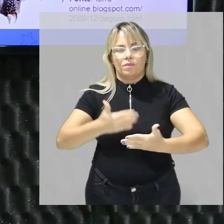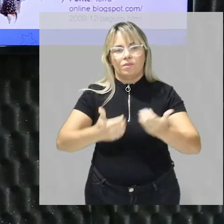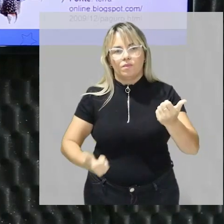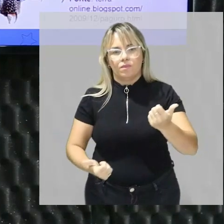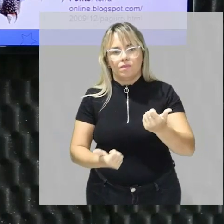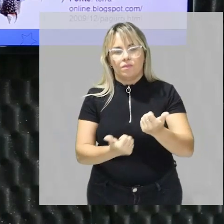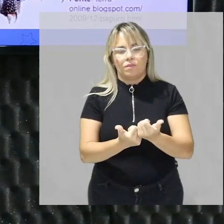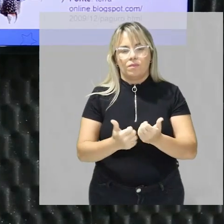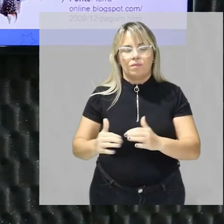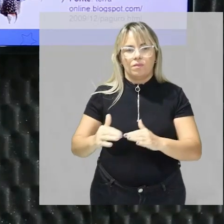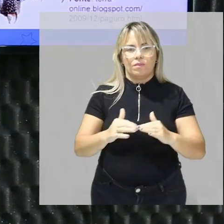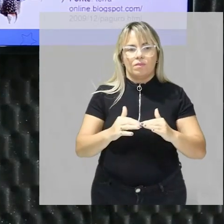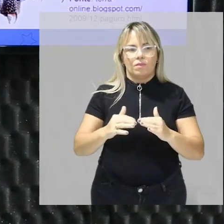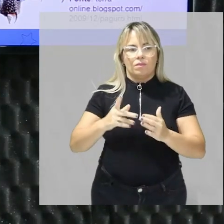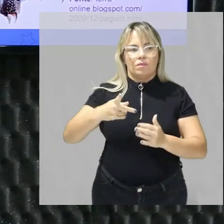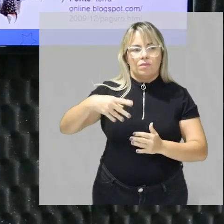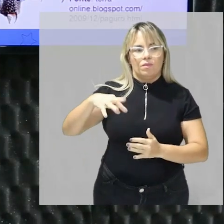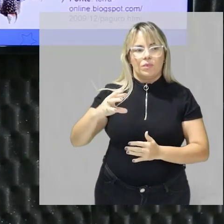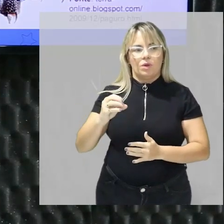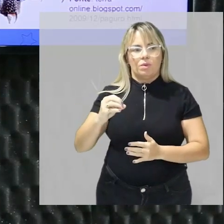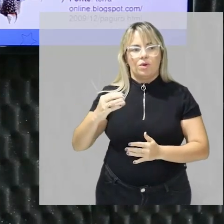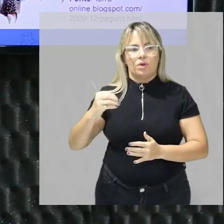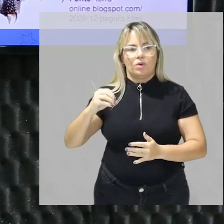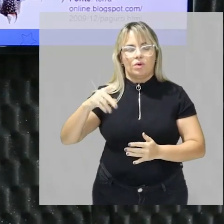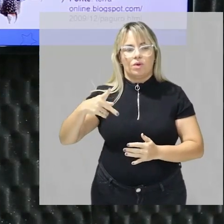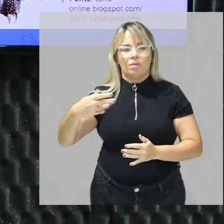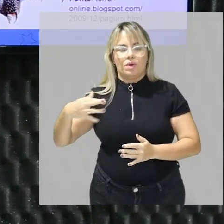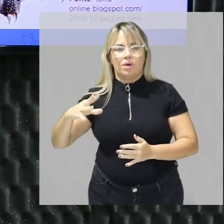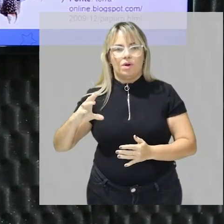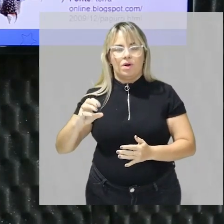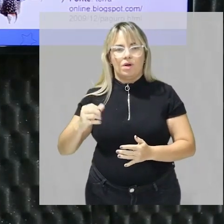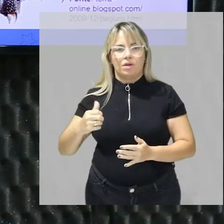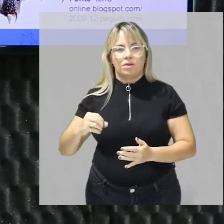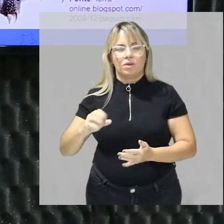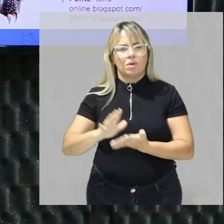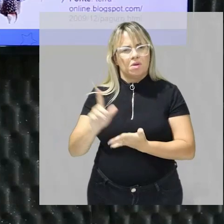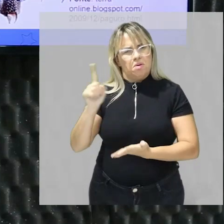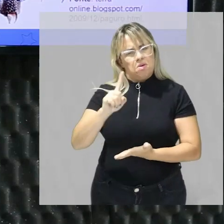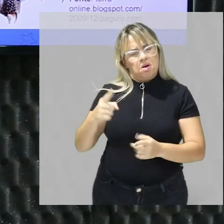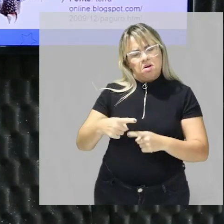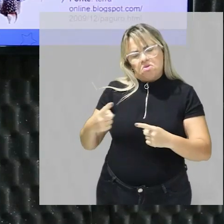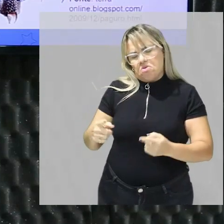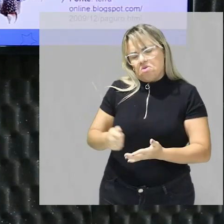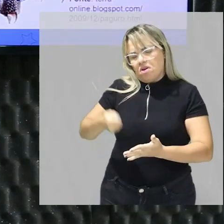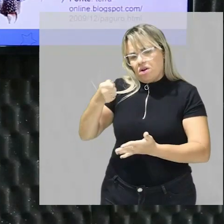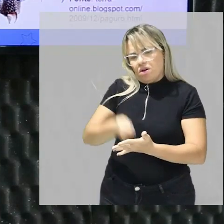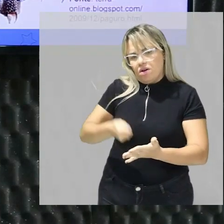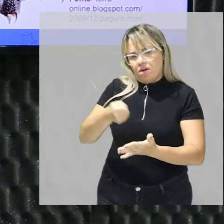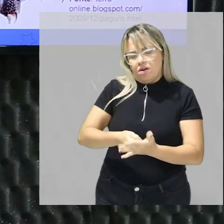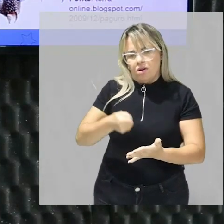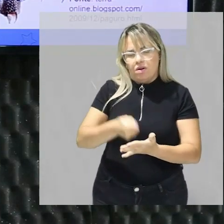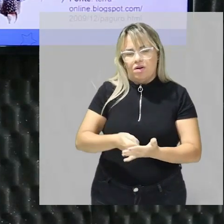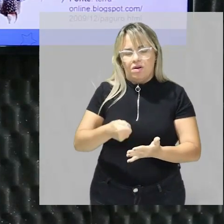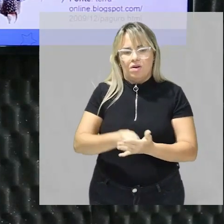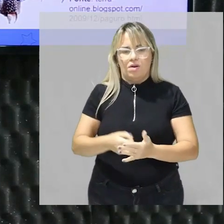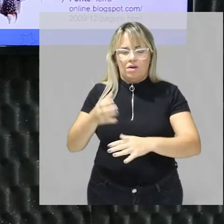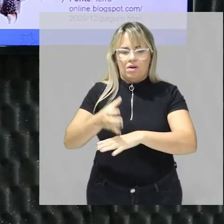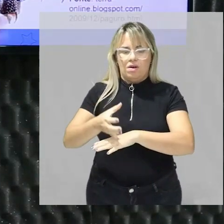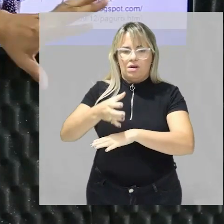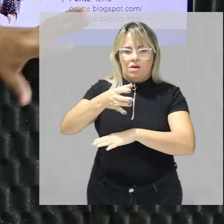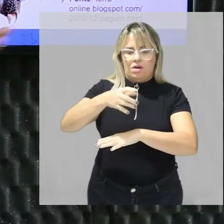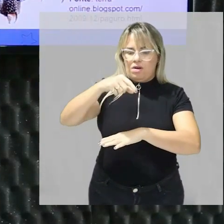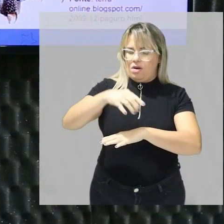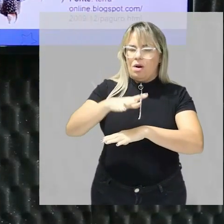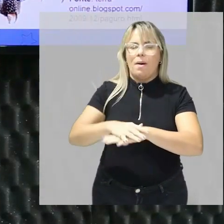ajuda mútua, é uma protocooperação. Mas não é obrigatória, porque o organismo da anêmona pode